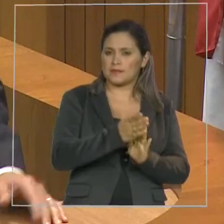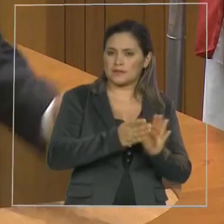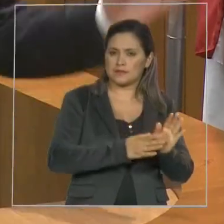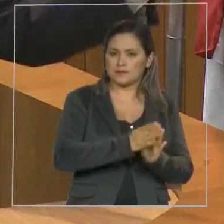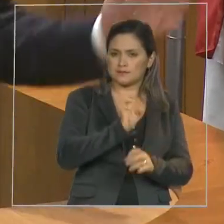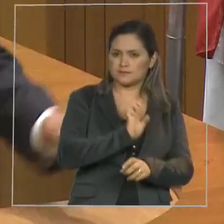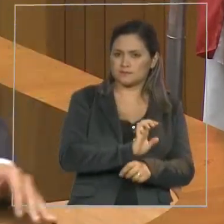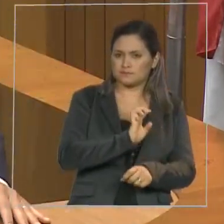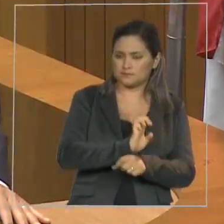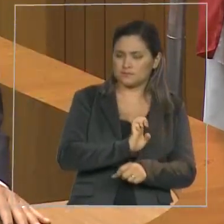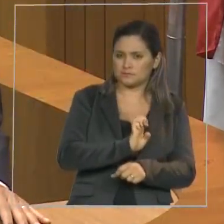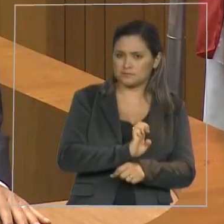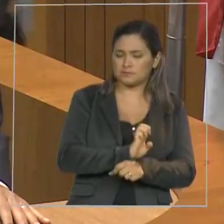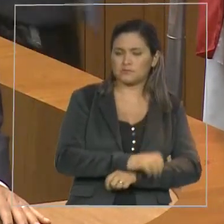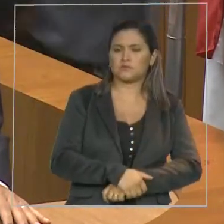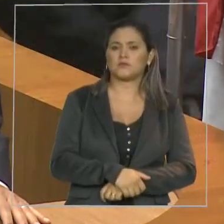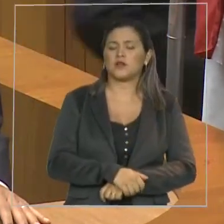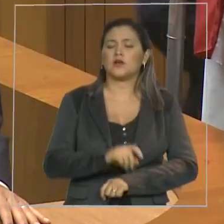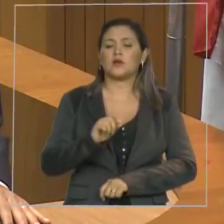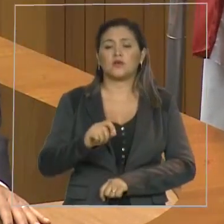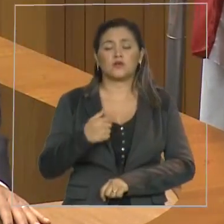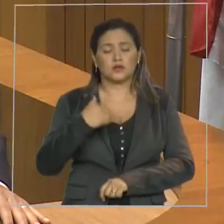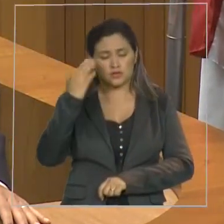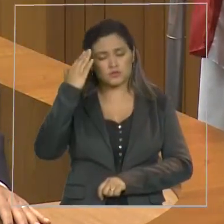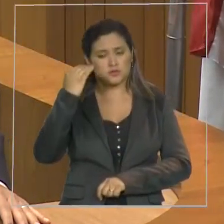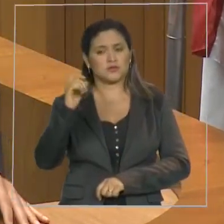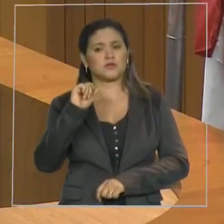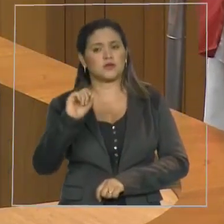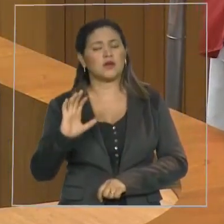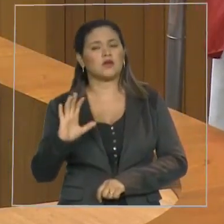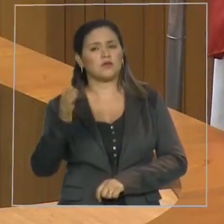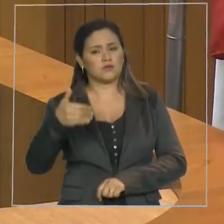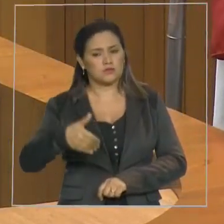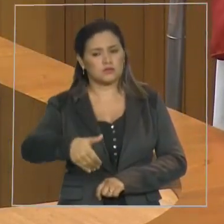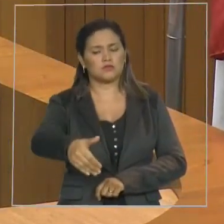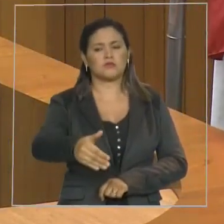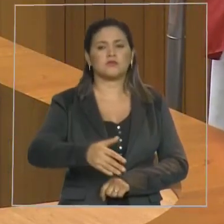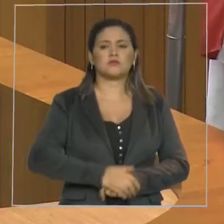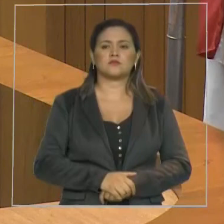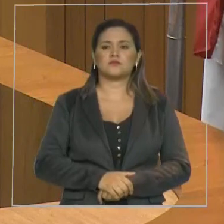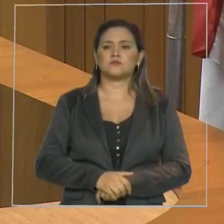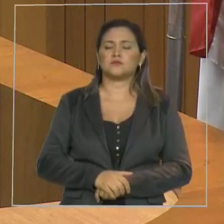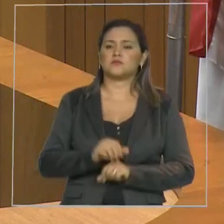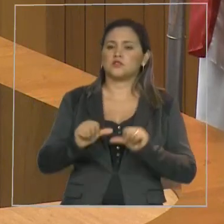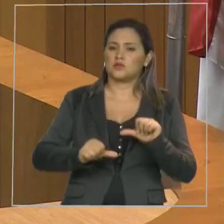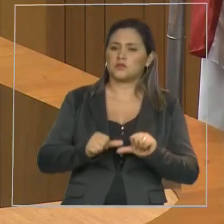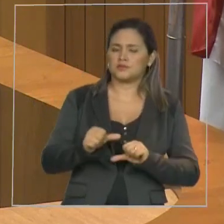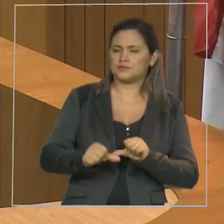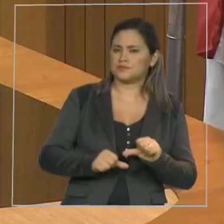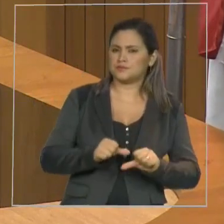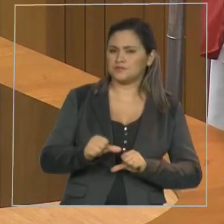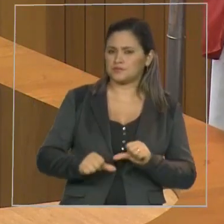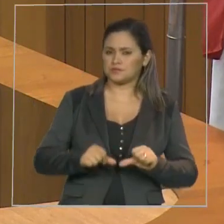de Esporte. E é isso que eu tenho certeza que vai acontecer. Iremos corrigir essa